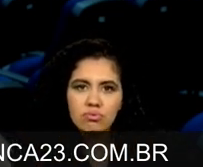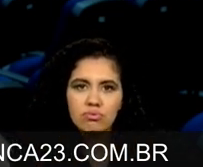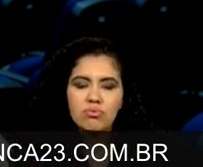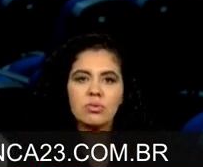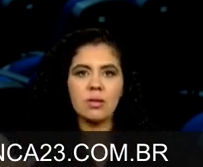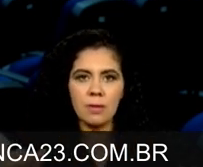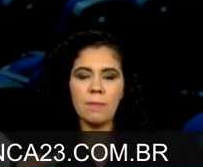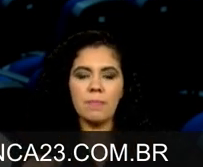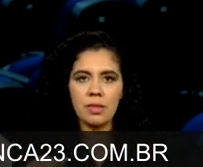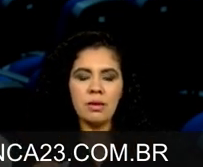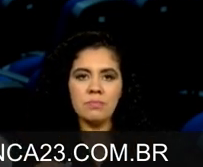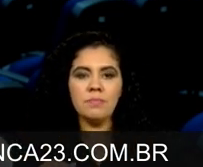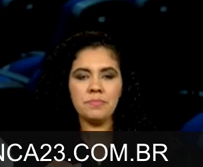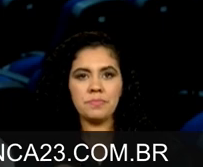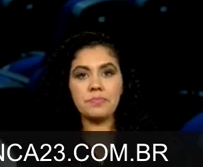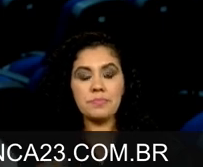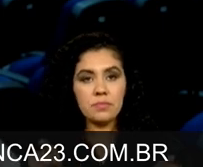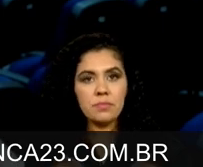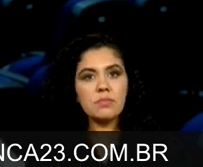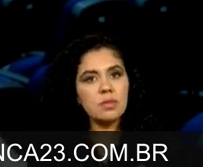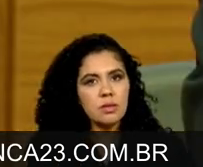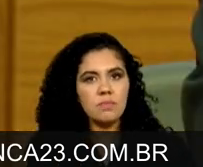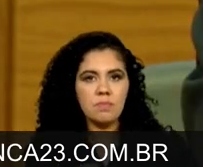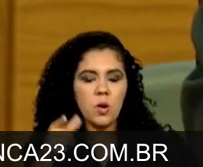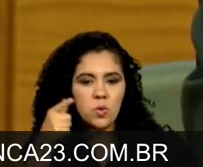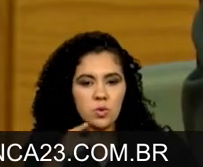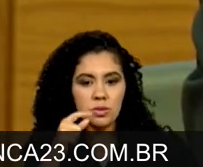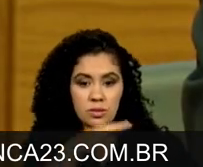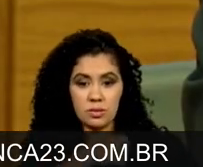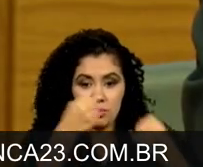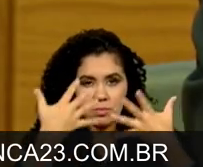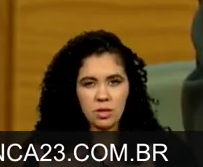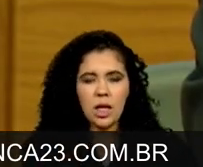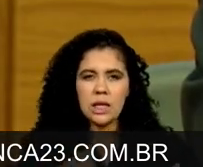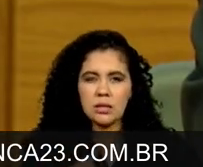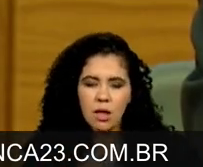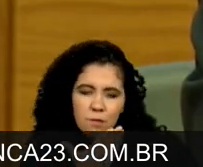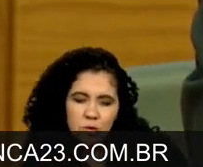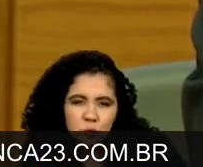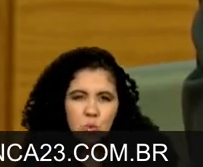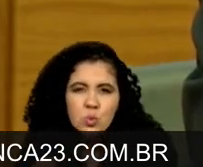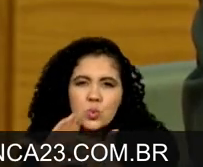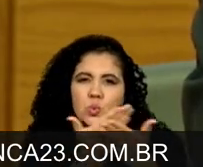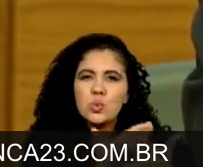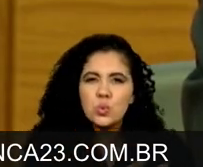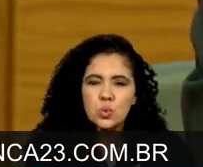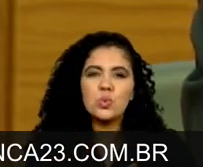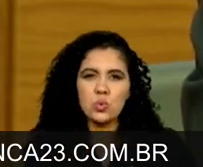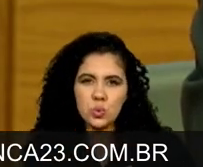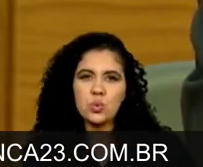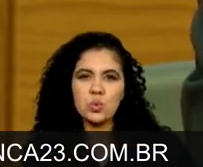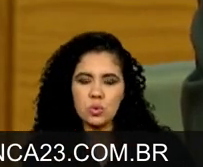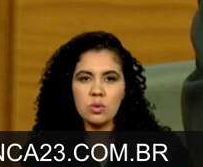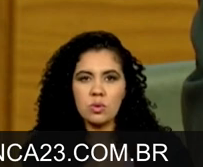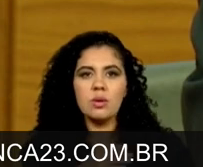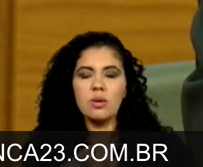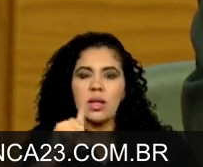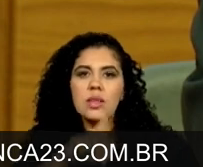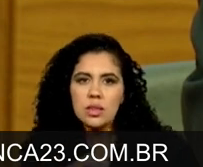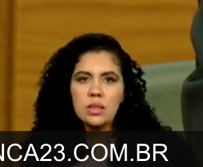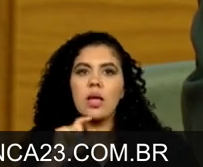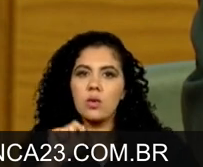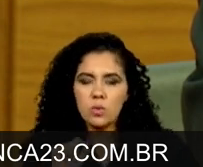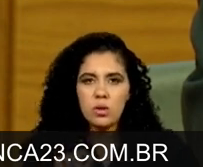uma infecção real, e levar o gene de interesse. Após os estudos clínicos, nós temos o processo de